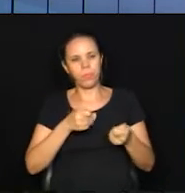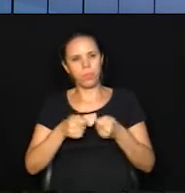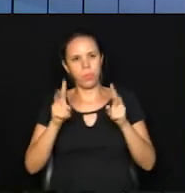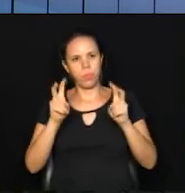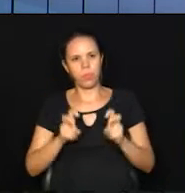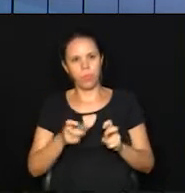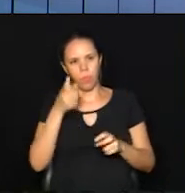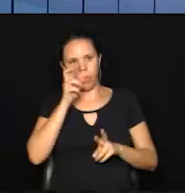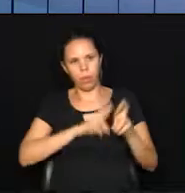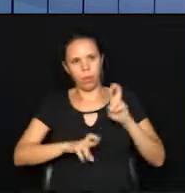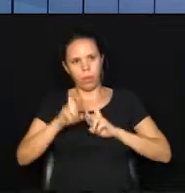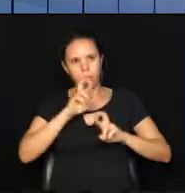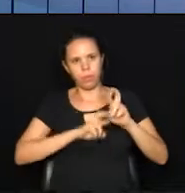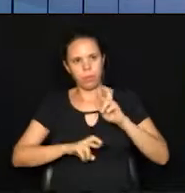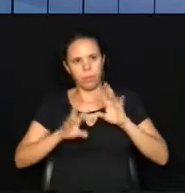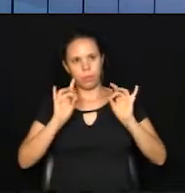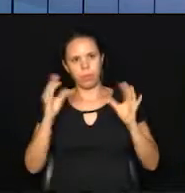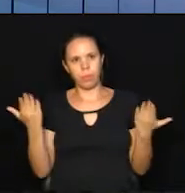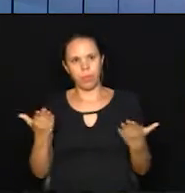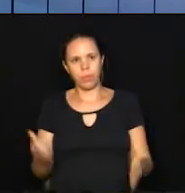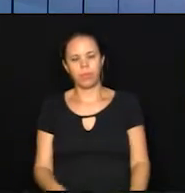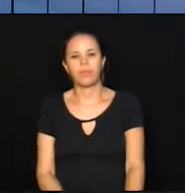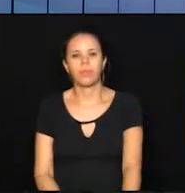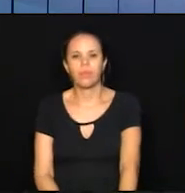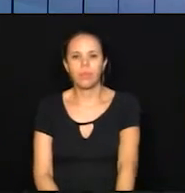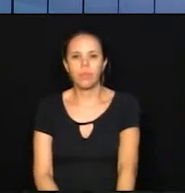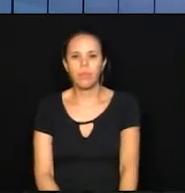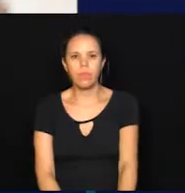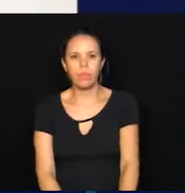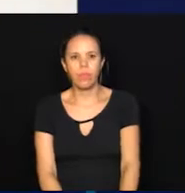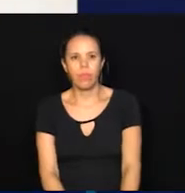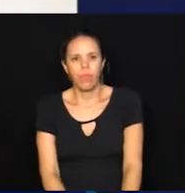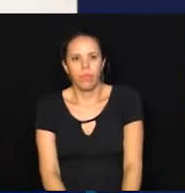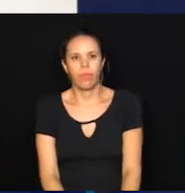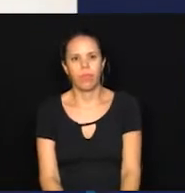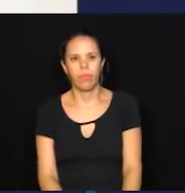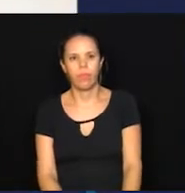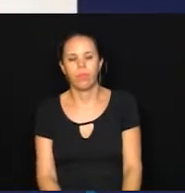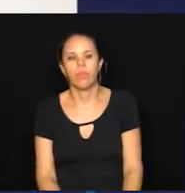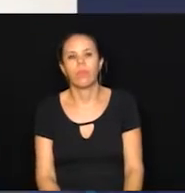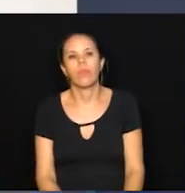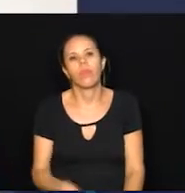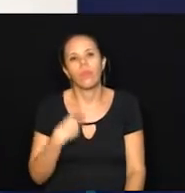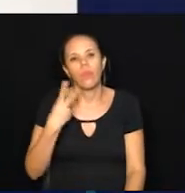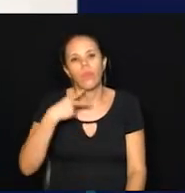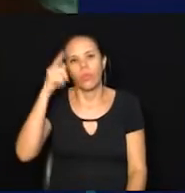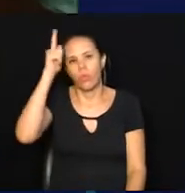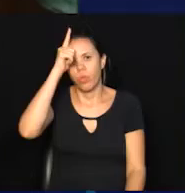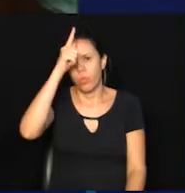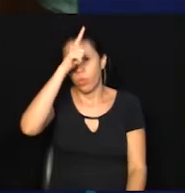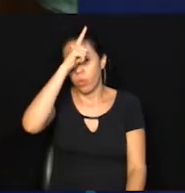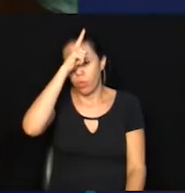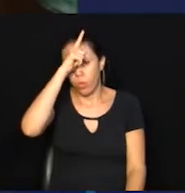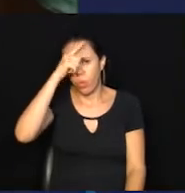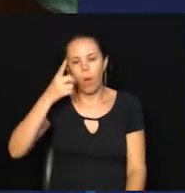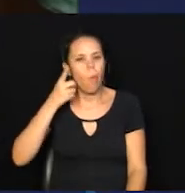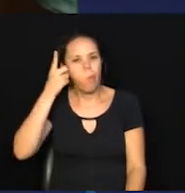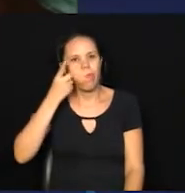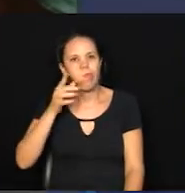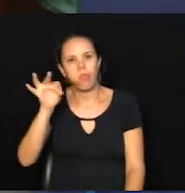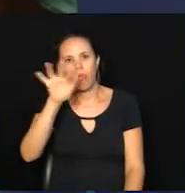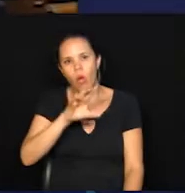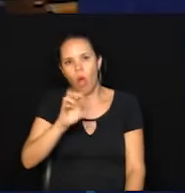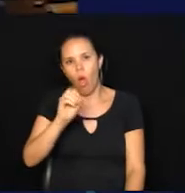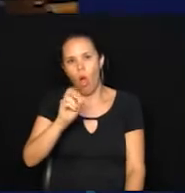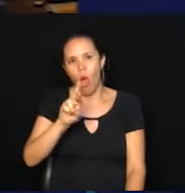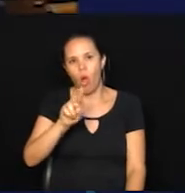tema, confira agora os destaques de hoje. Por intermédio do vereador Gustavo Peta e do deputado federal